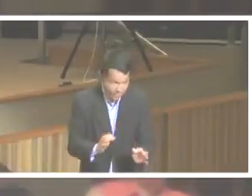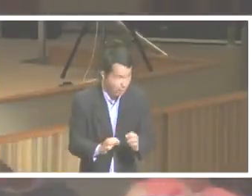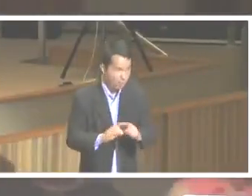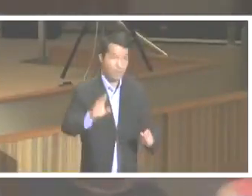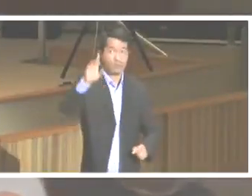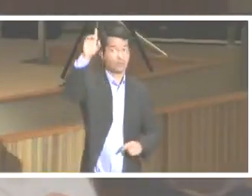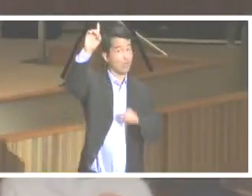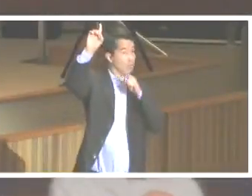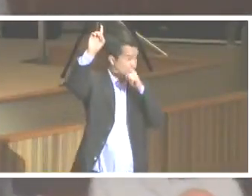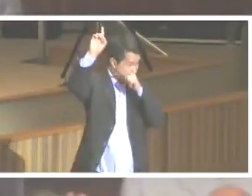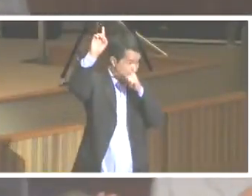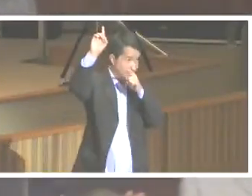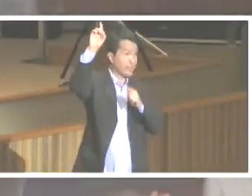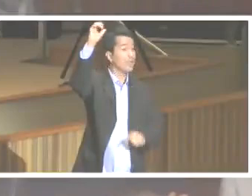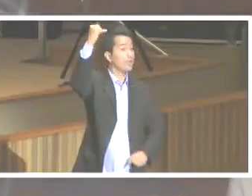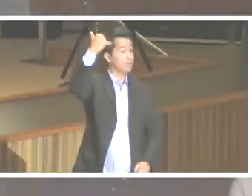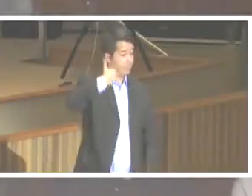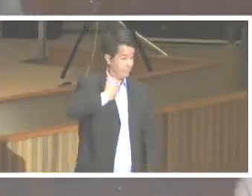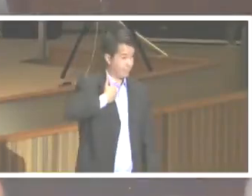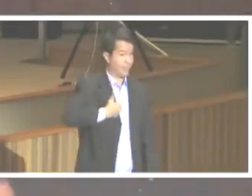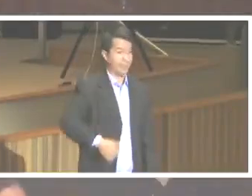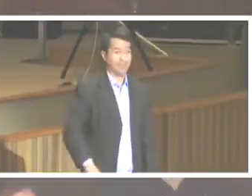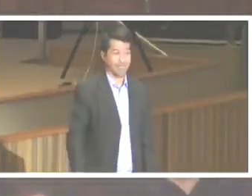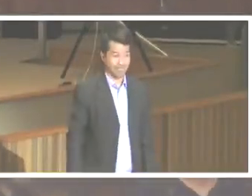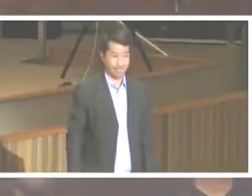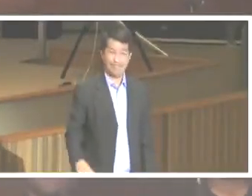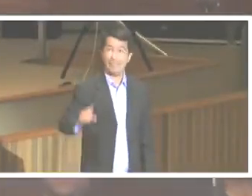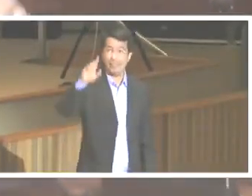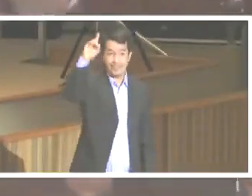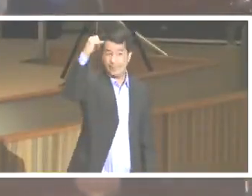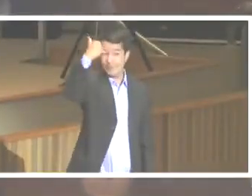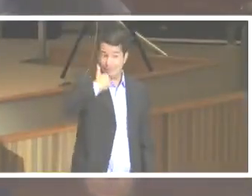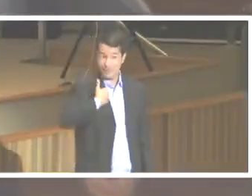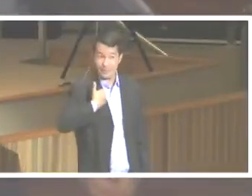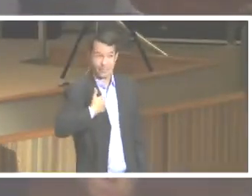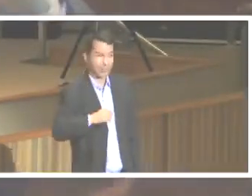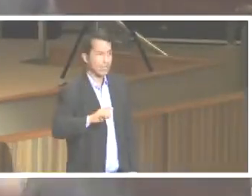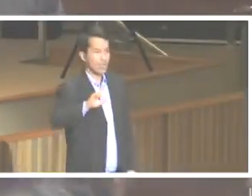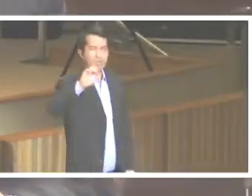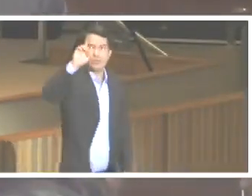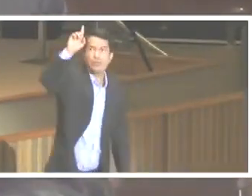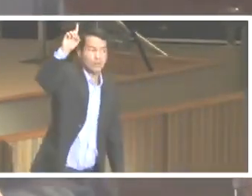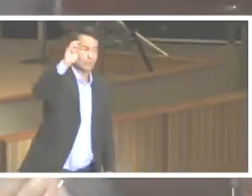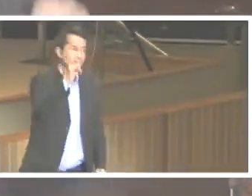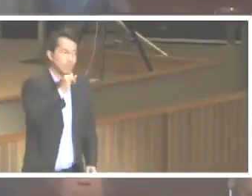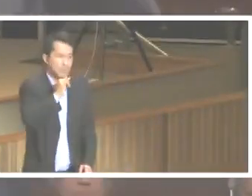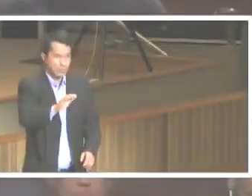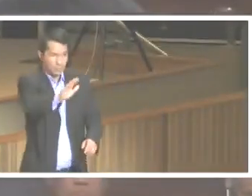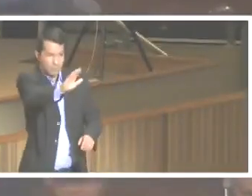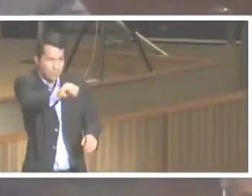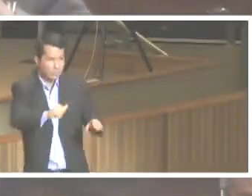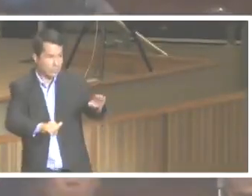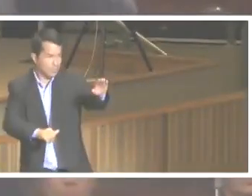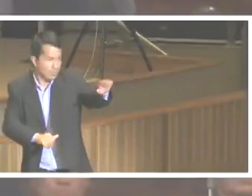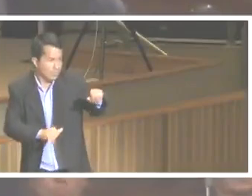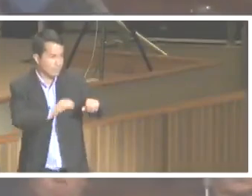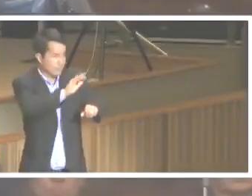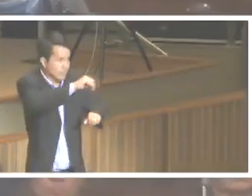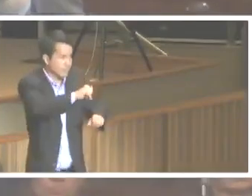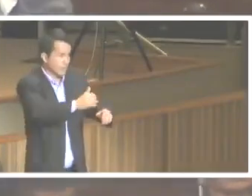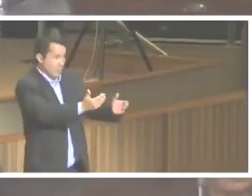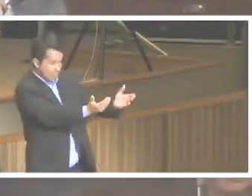por deus um chamado divino é uma convocação divina deus nos visite nos